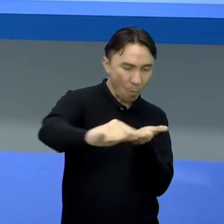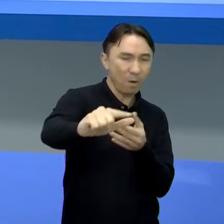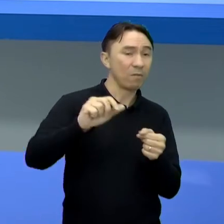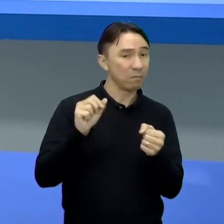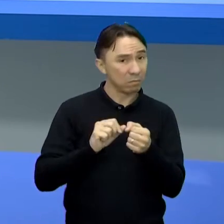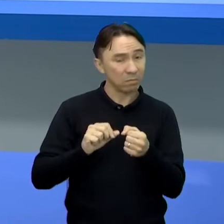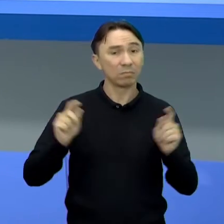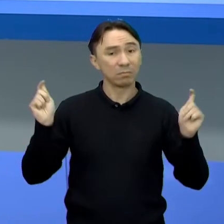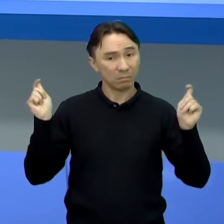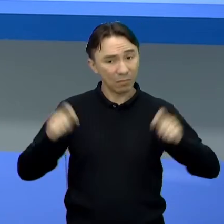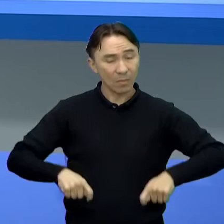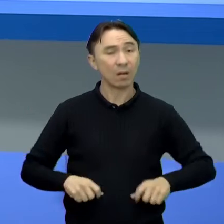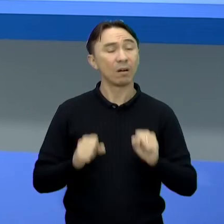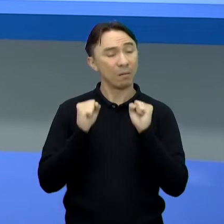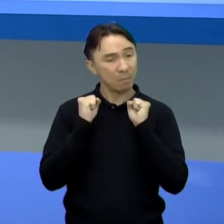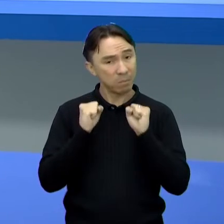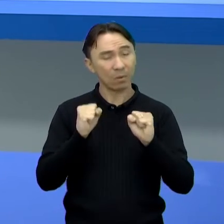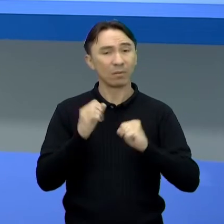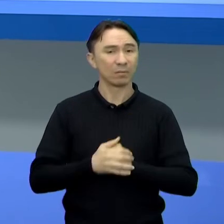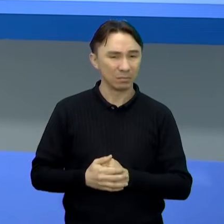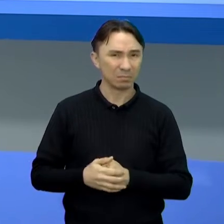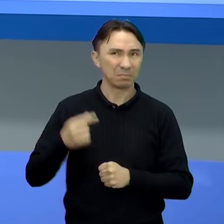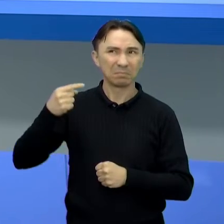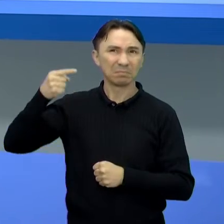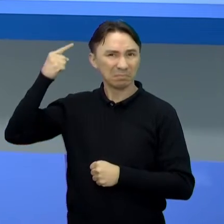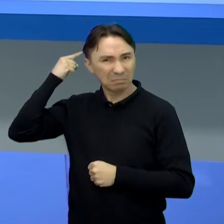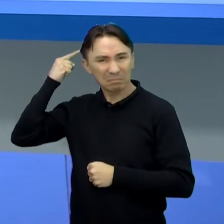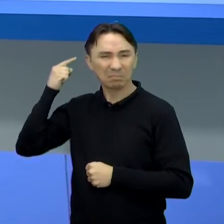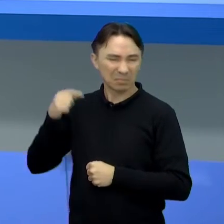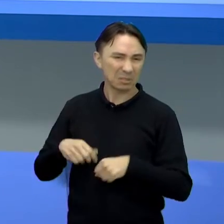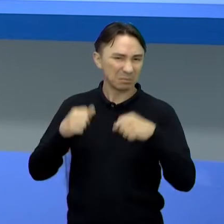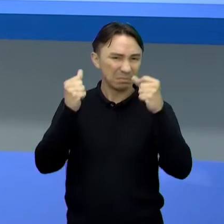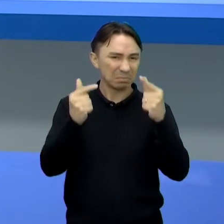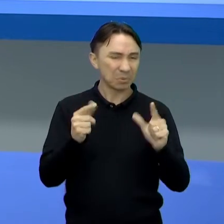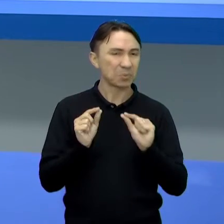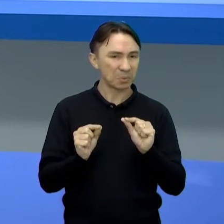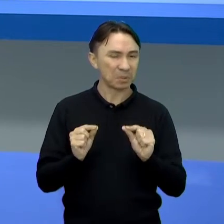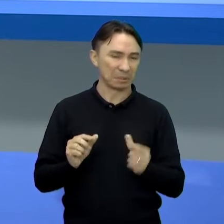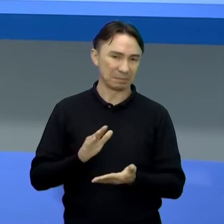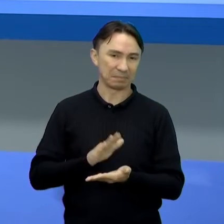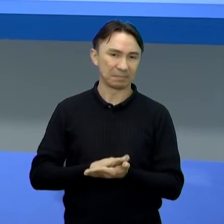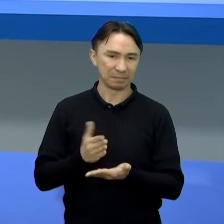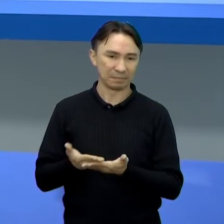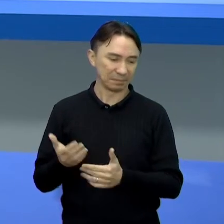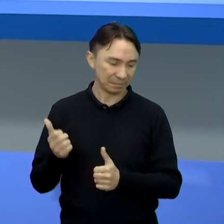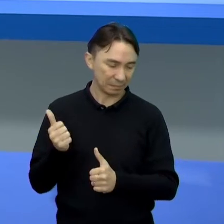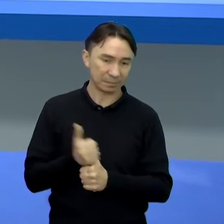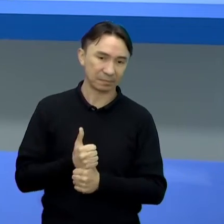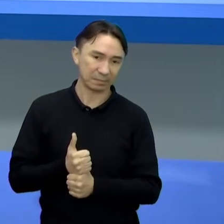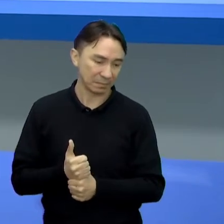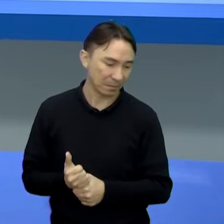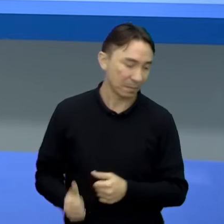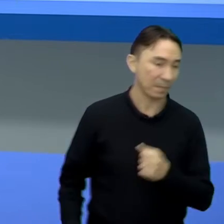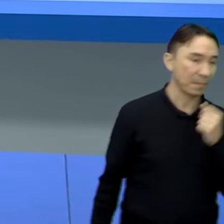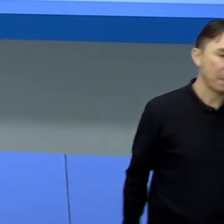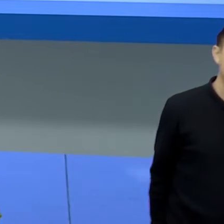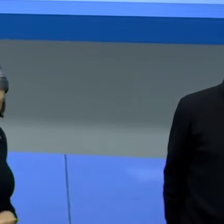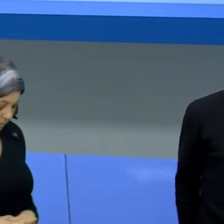Eu cheguei a comentar, não sei se foi nessa aula anterior, que às vezes pelo custo do